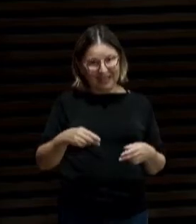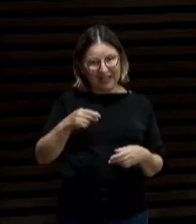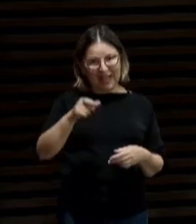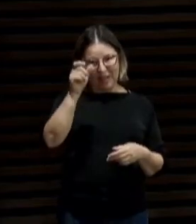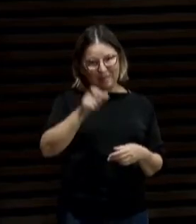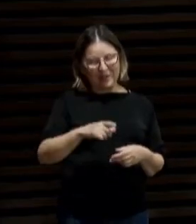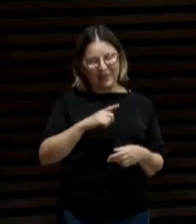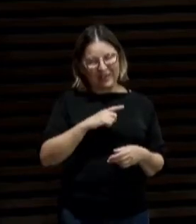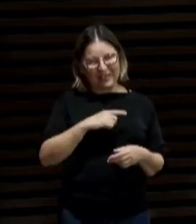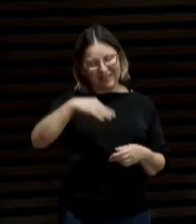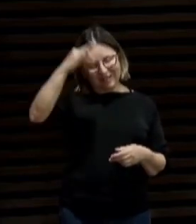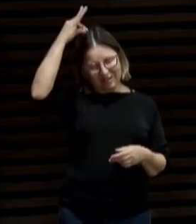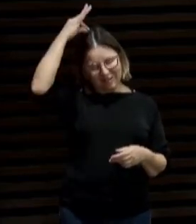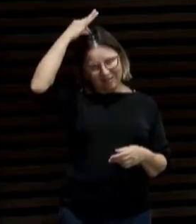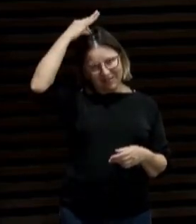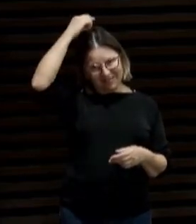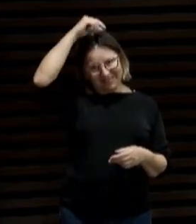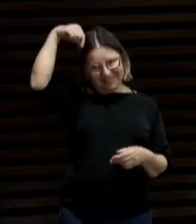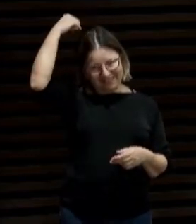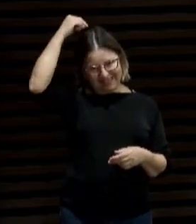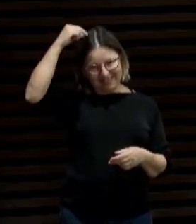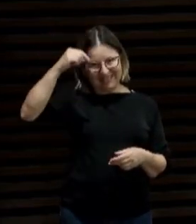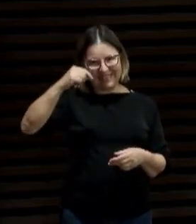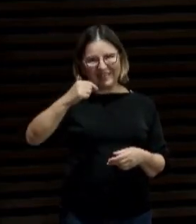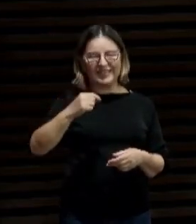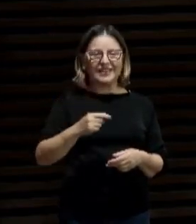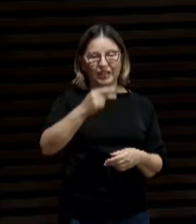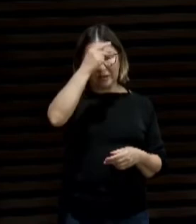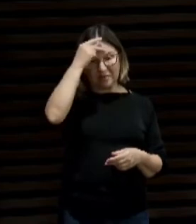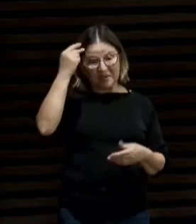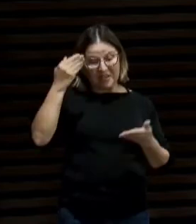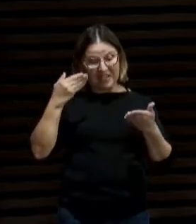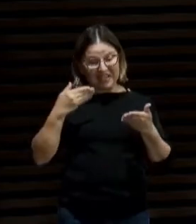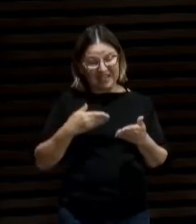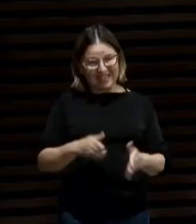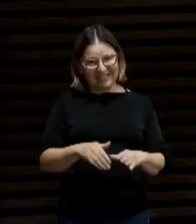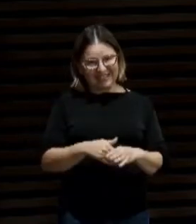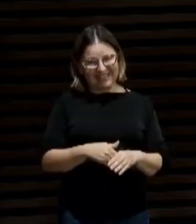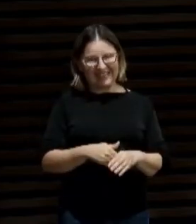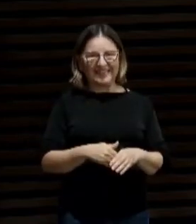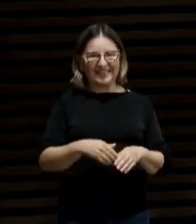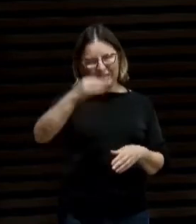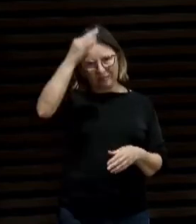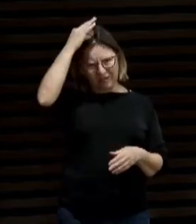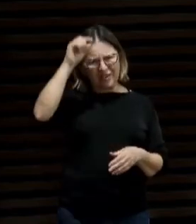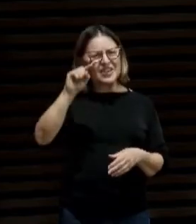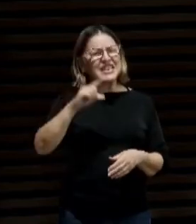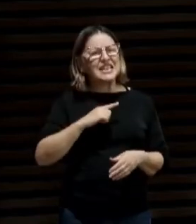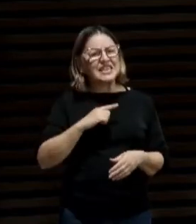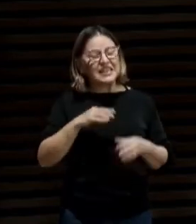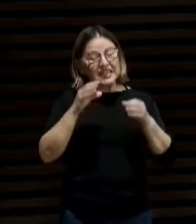homem interior. Aquele que foi regenerado. Você tem certeza da sua salvação, meu amado?